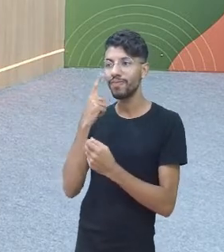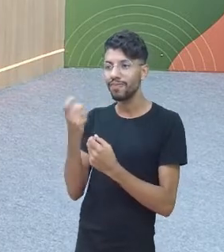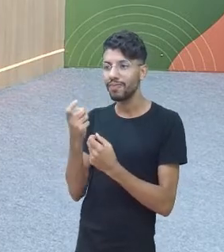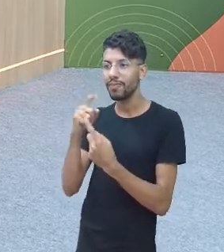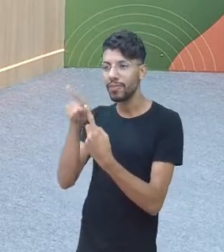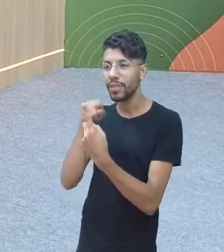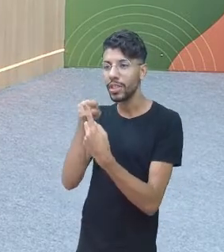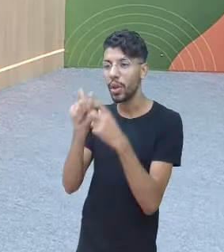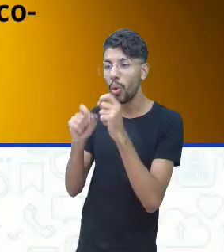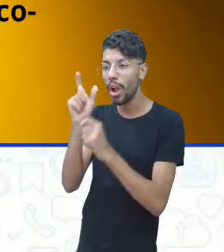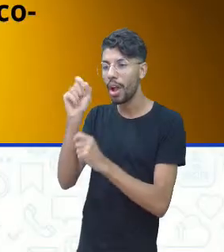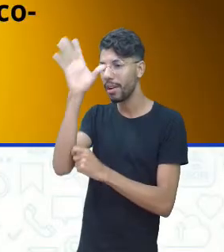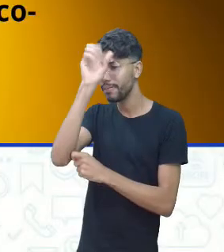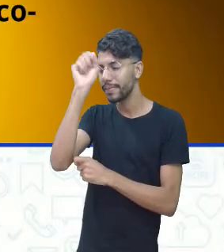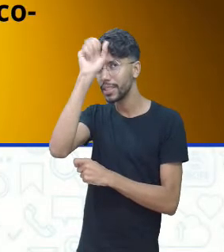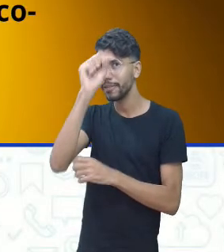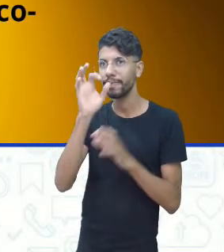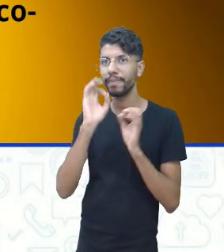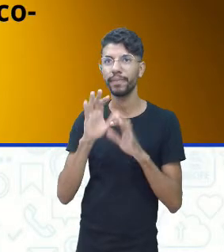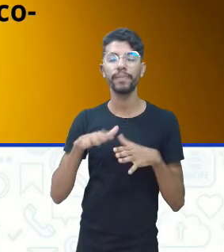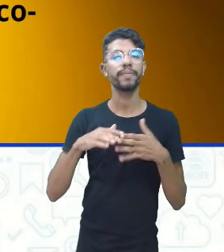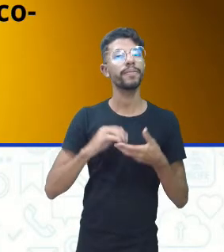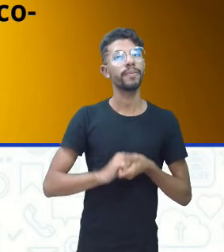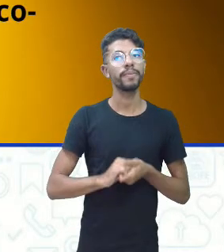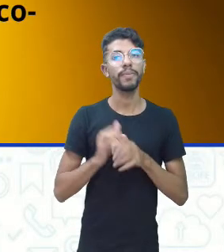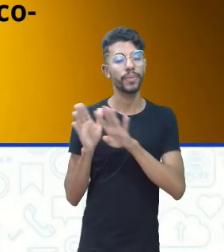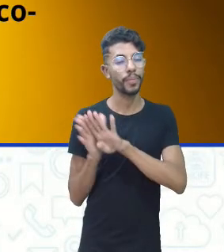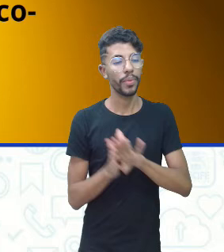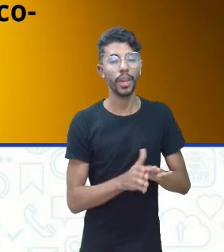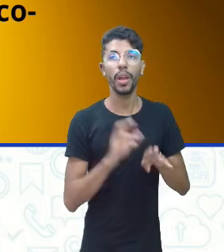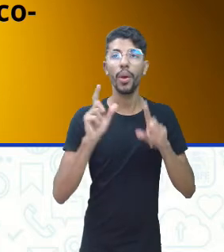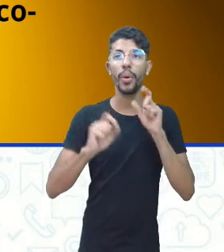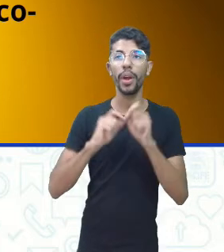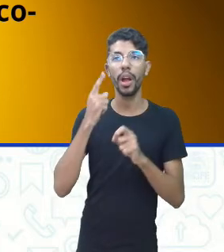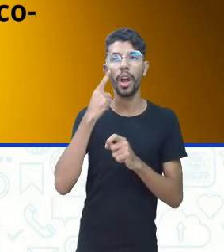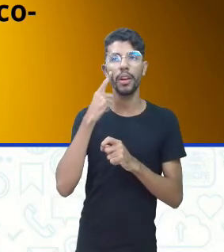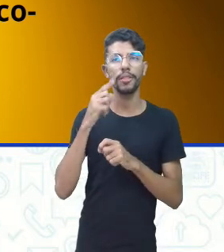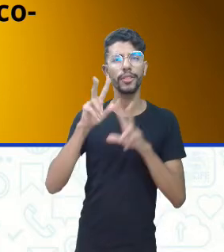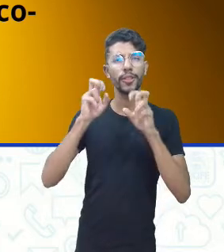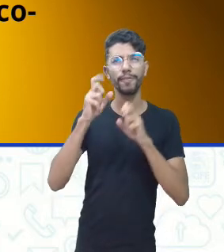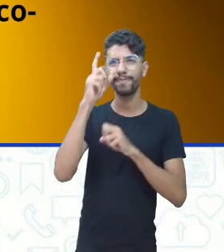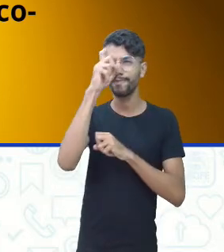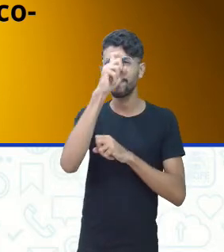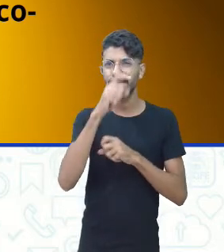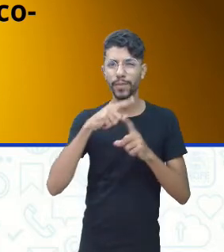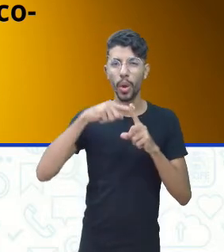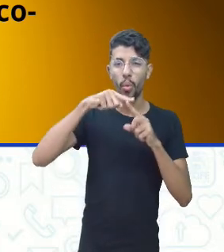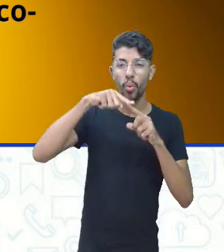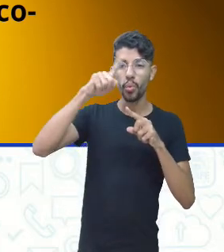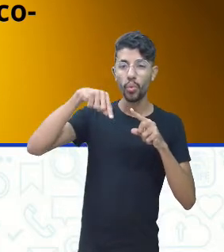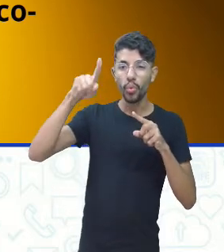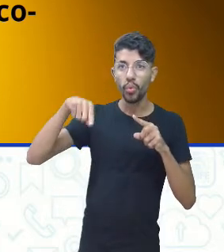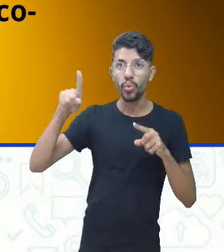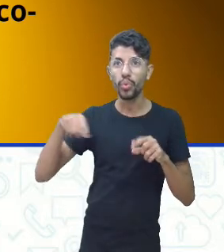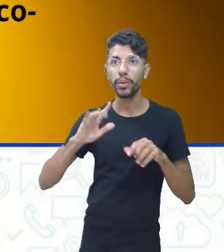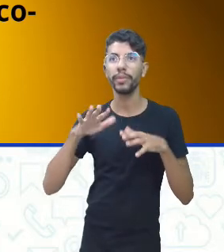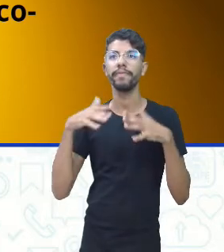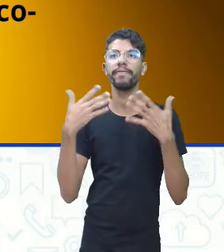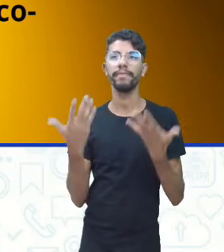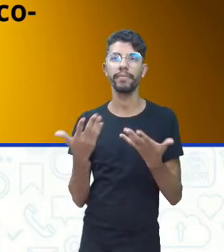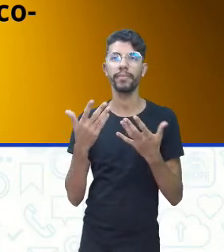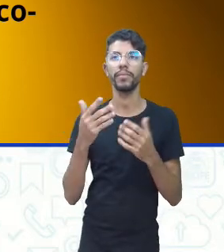o tutorial ele vai ter a sua variabilidade, ou seja, o nível de dificuldade vai variar de acordo com o meu